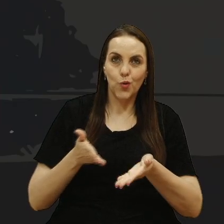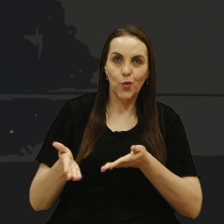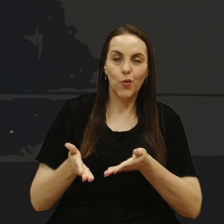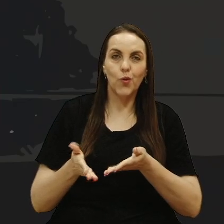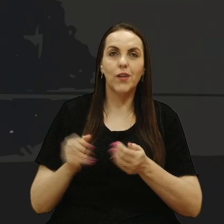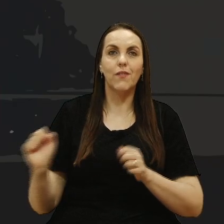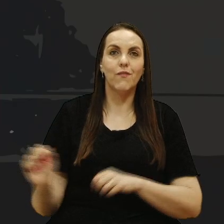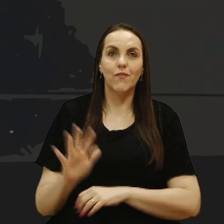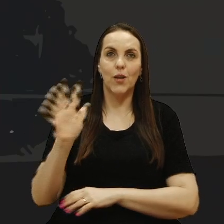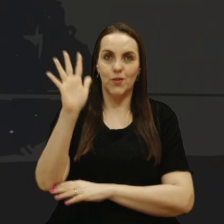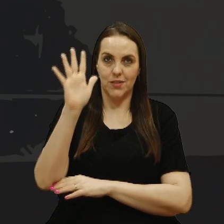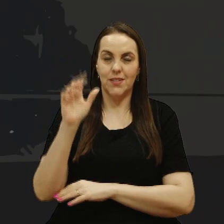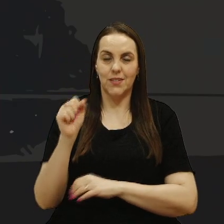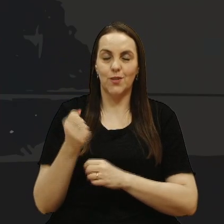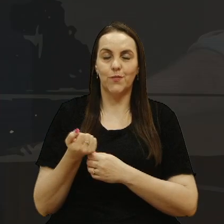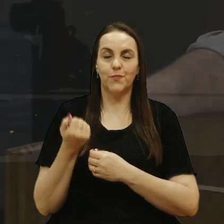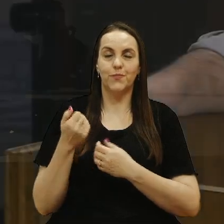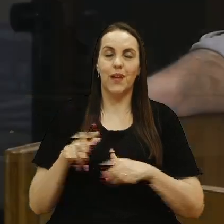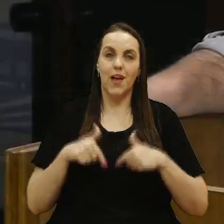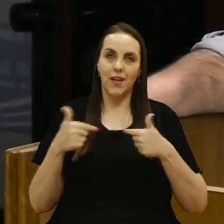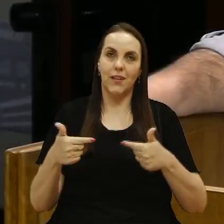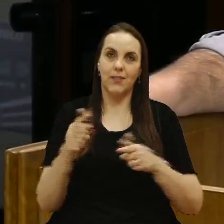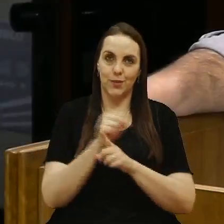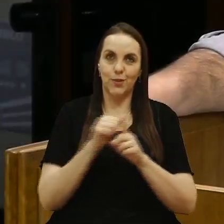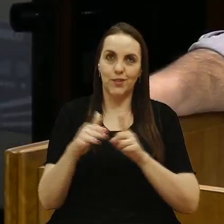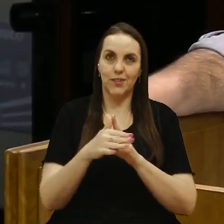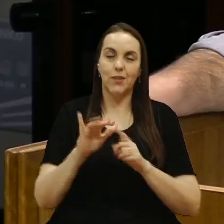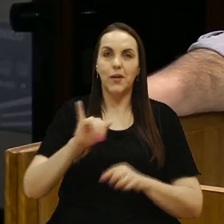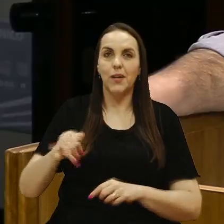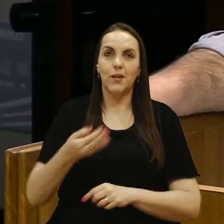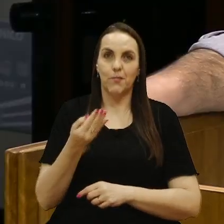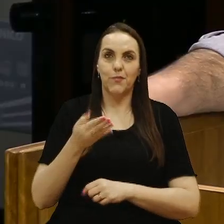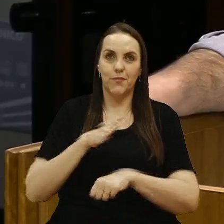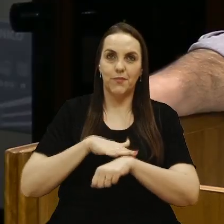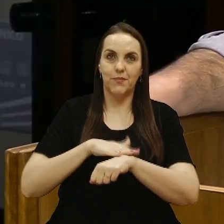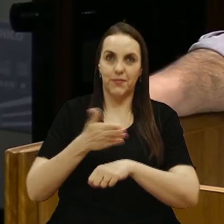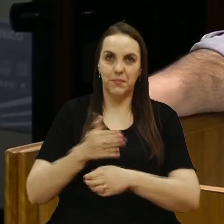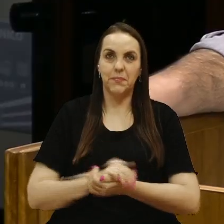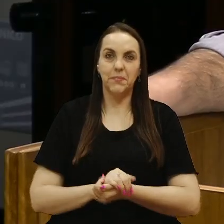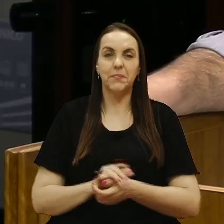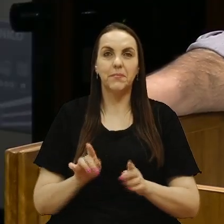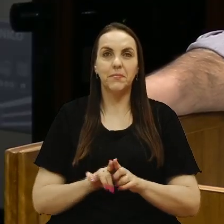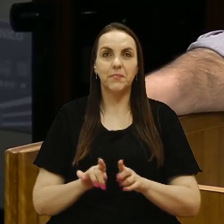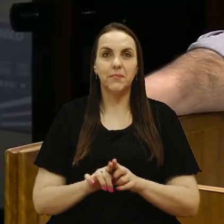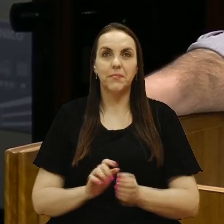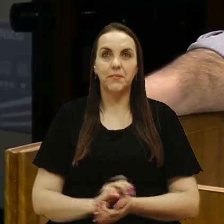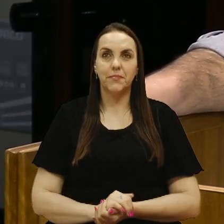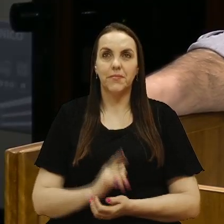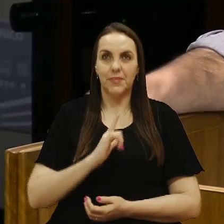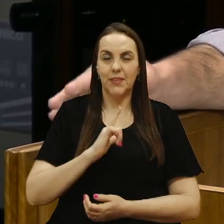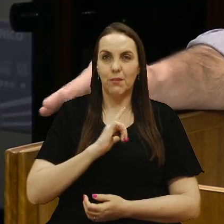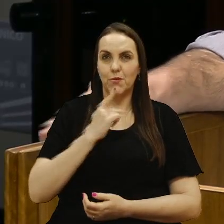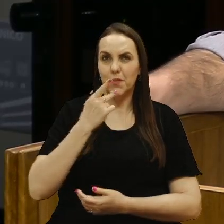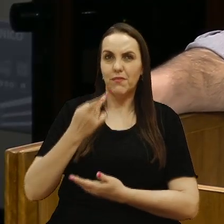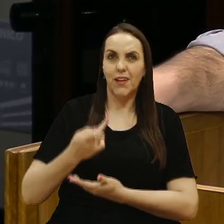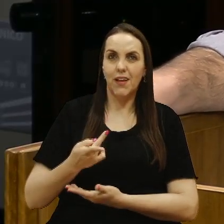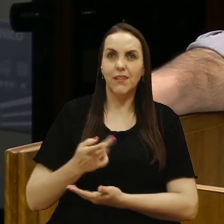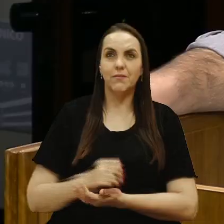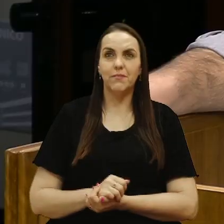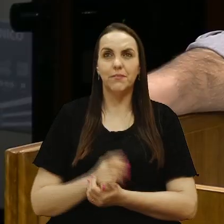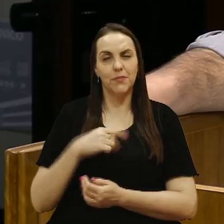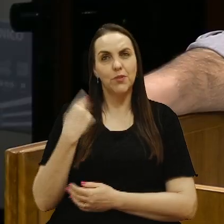essa ação social. Então, aqui eu aproveito esse meu tempo que a gente tem para falar, para nós,